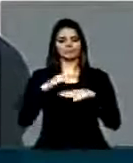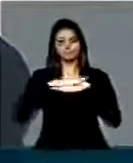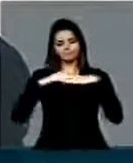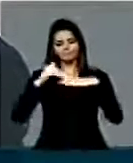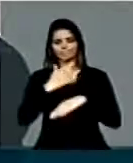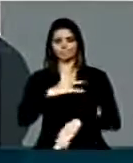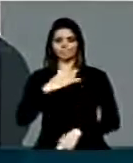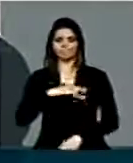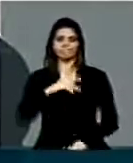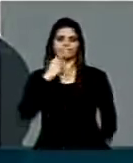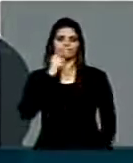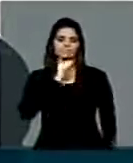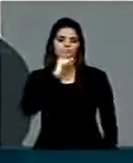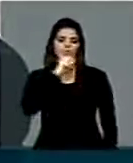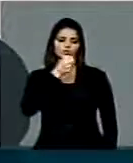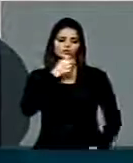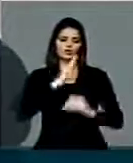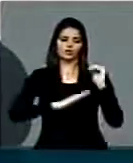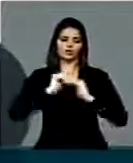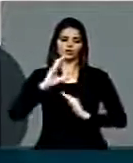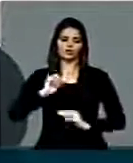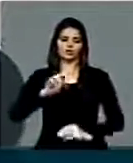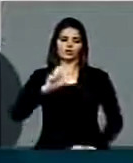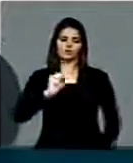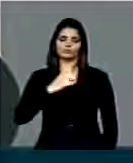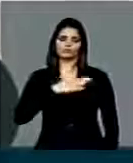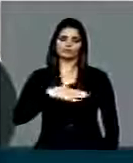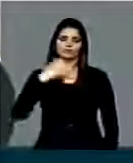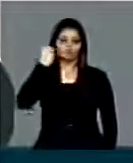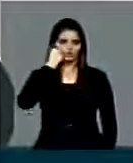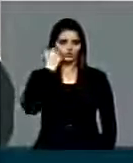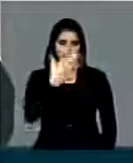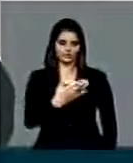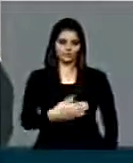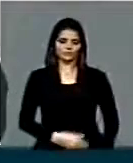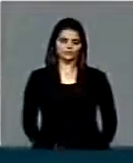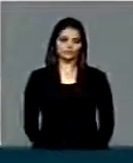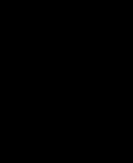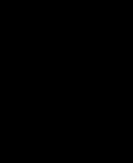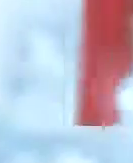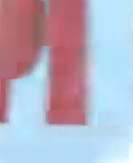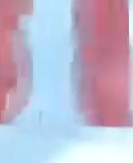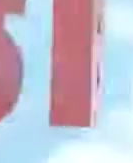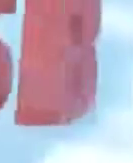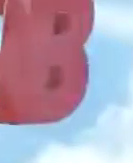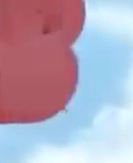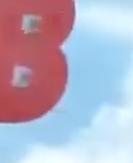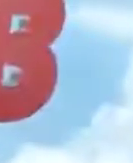pesar pela mãe do jornalista Carlos Brito e do nosso querido senador. Ok. Obrigado.